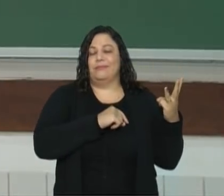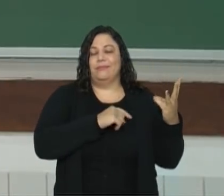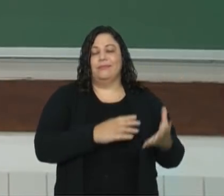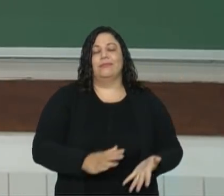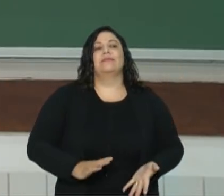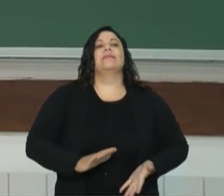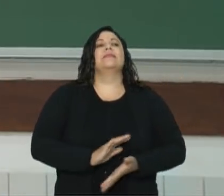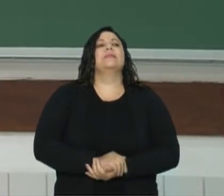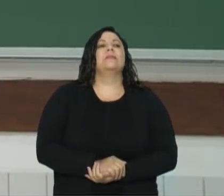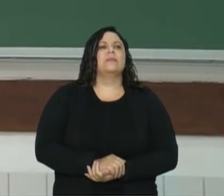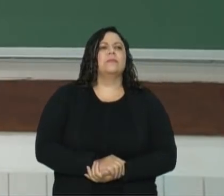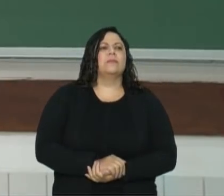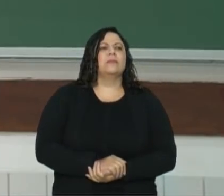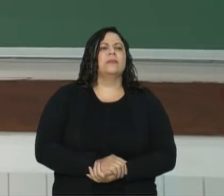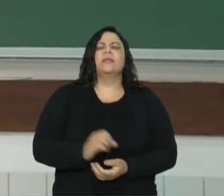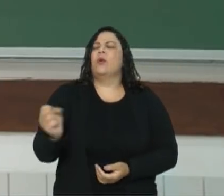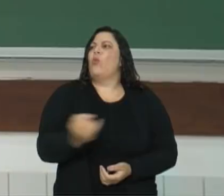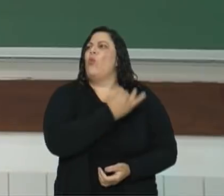pessoas.